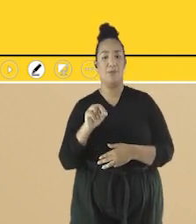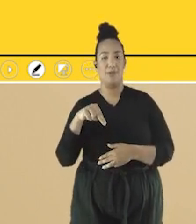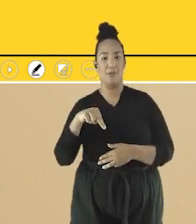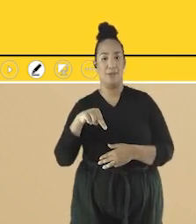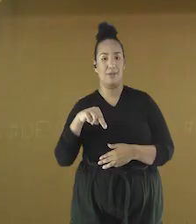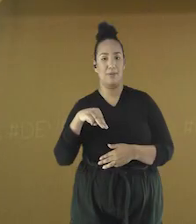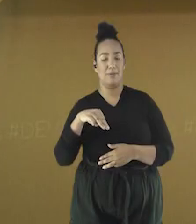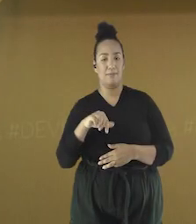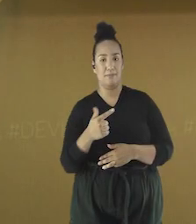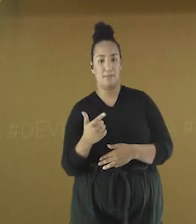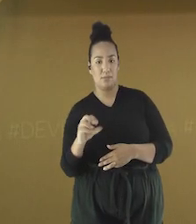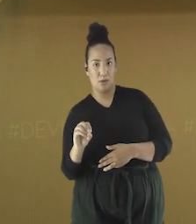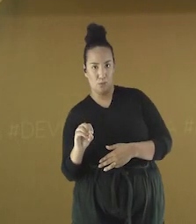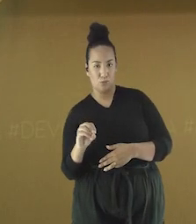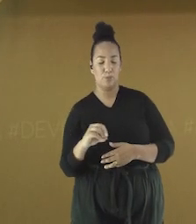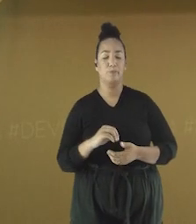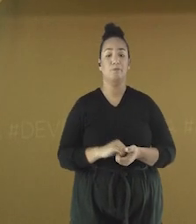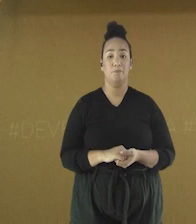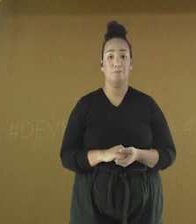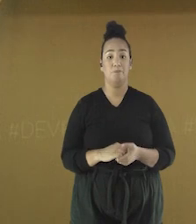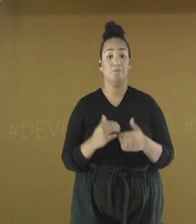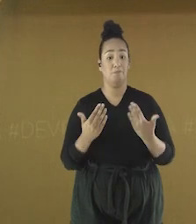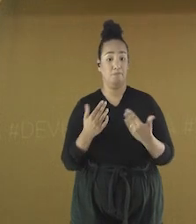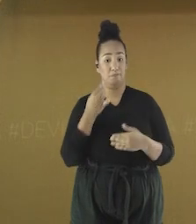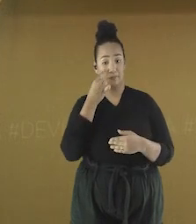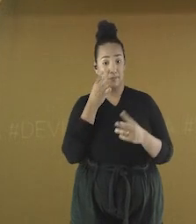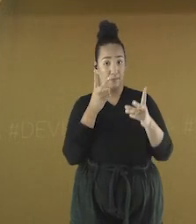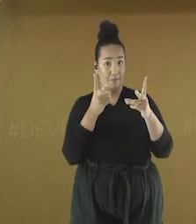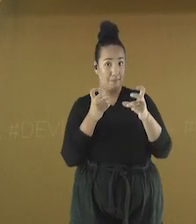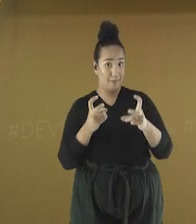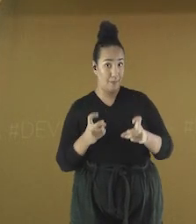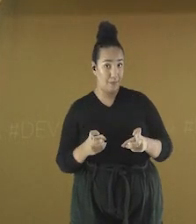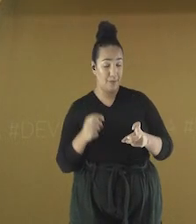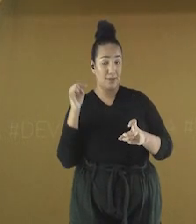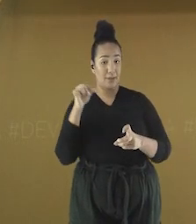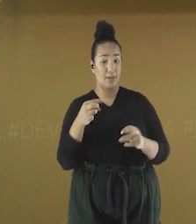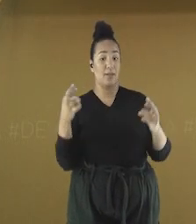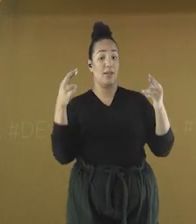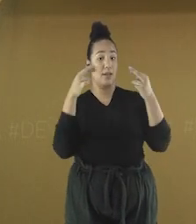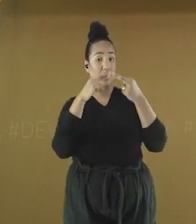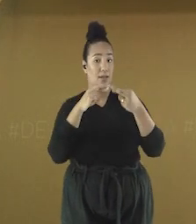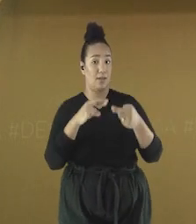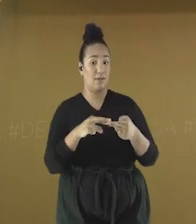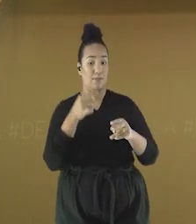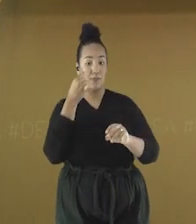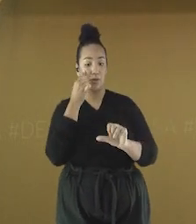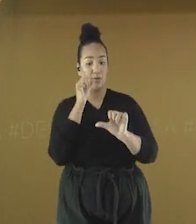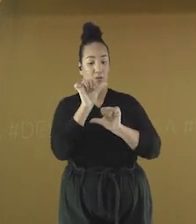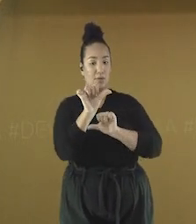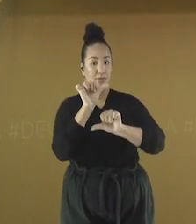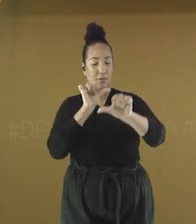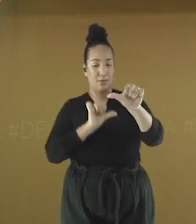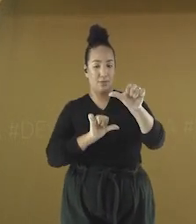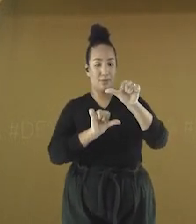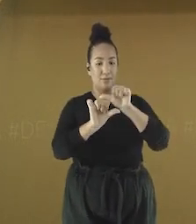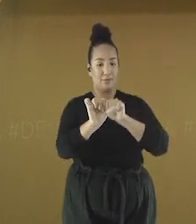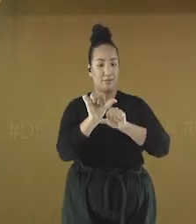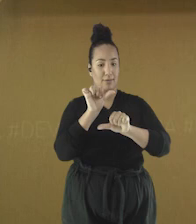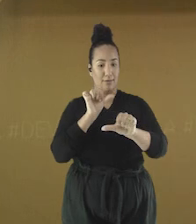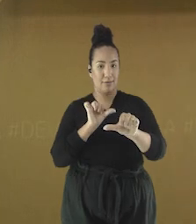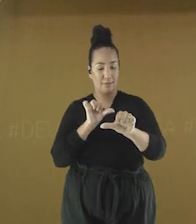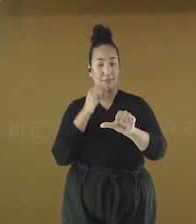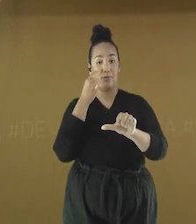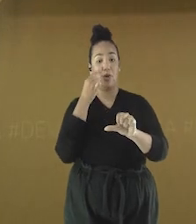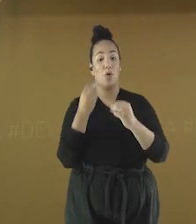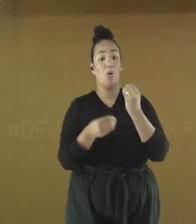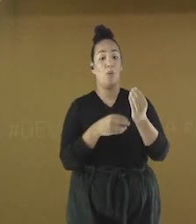verso. Ok. Percebam que nos versos as rimas vão se alternando.